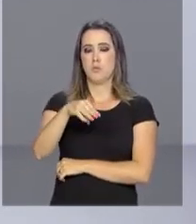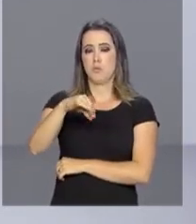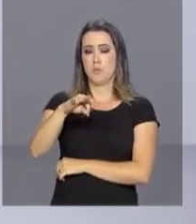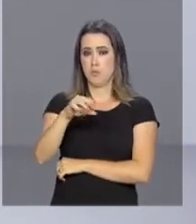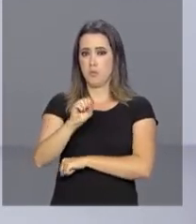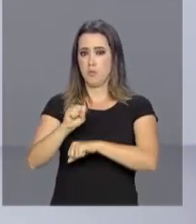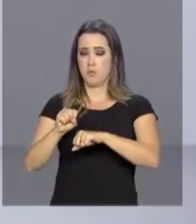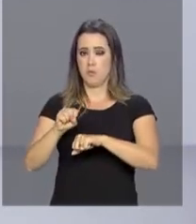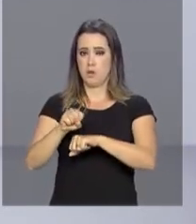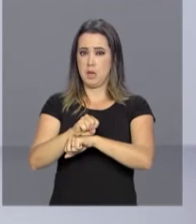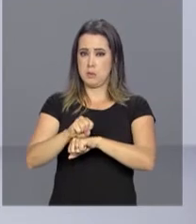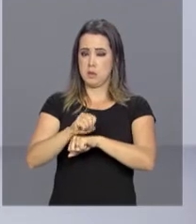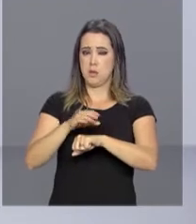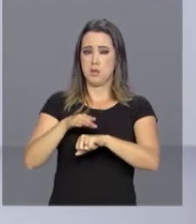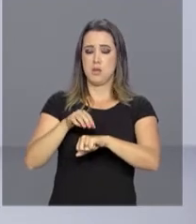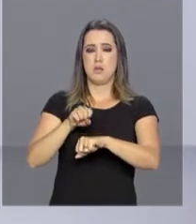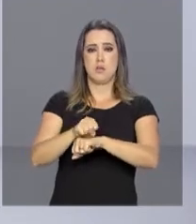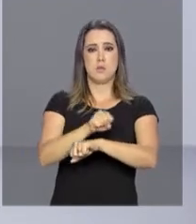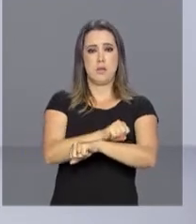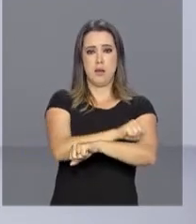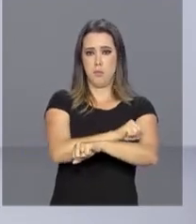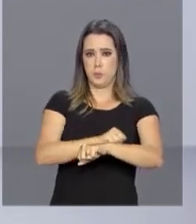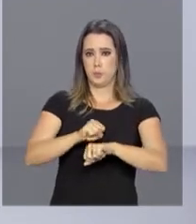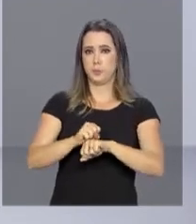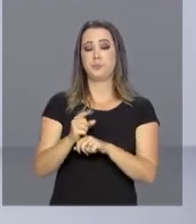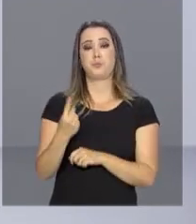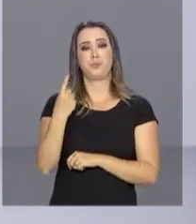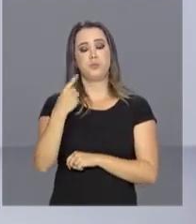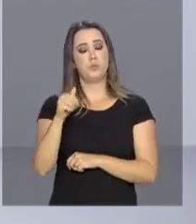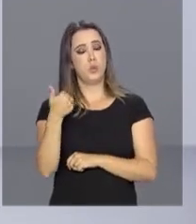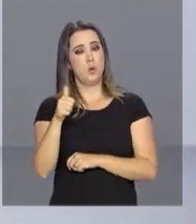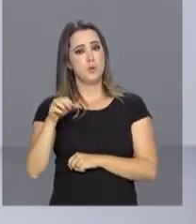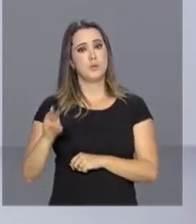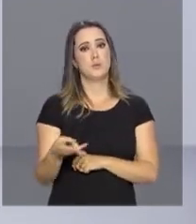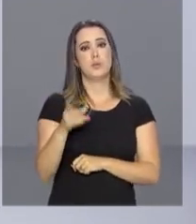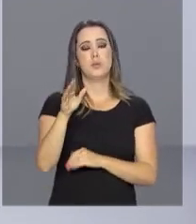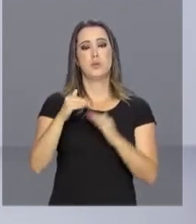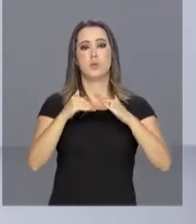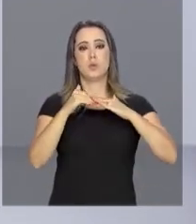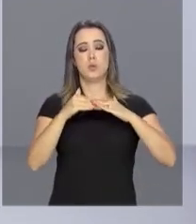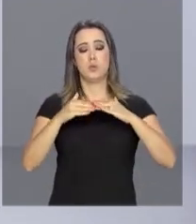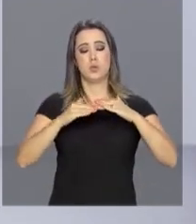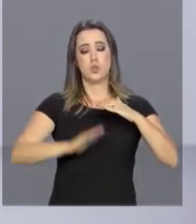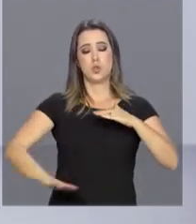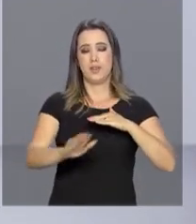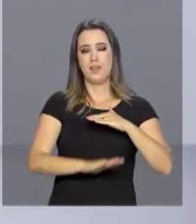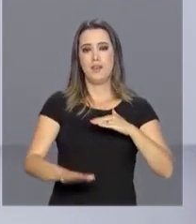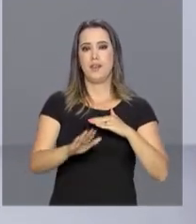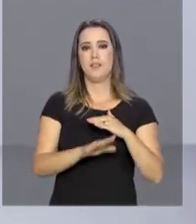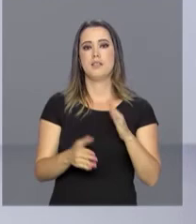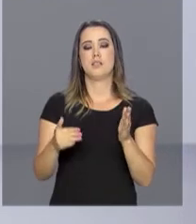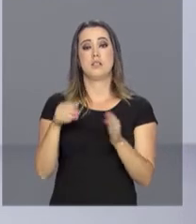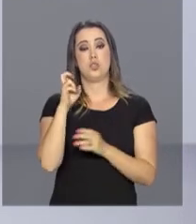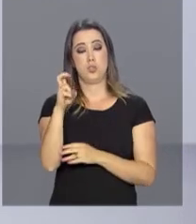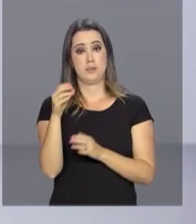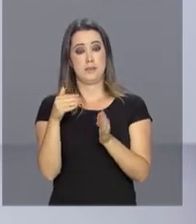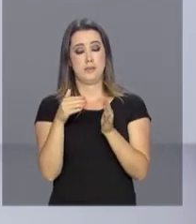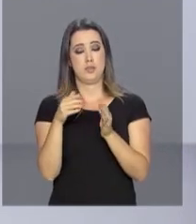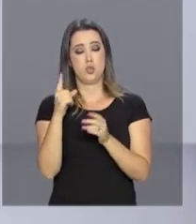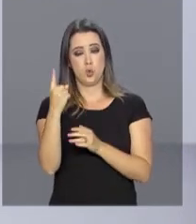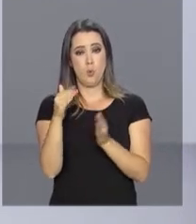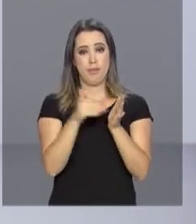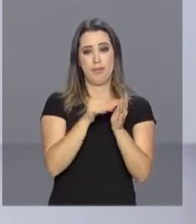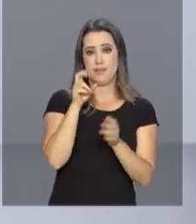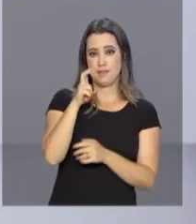e o sarampo. 11 milhões de crianças entre 1 ano e menores de 5 anos de idade devem ser imunizadas. A